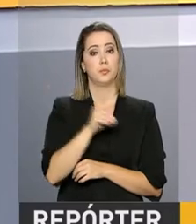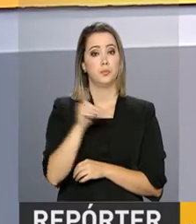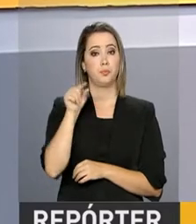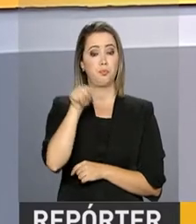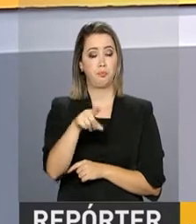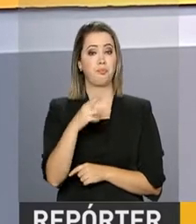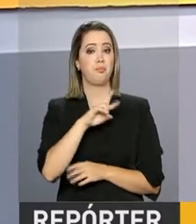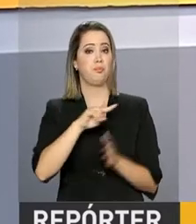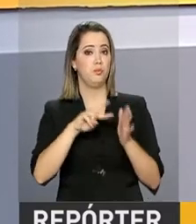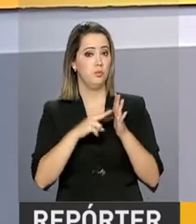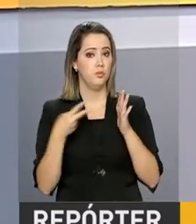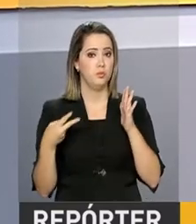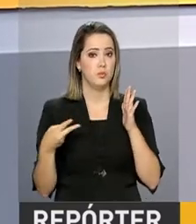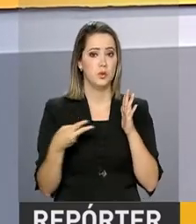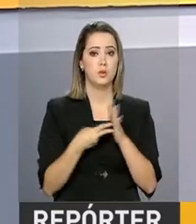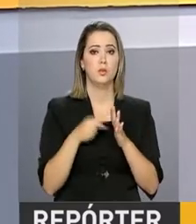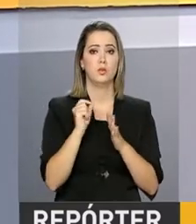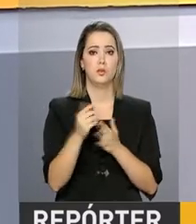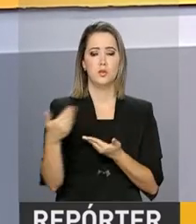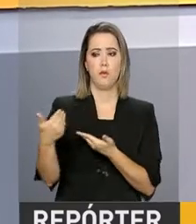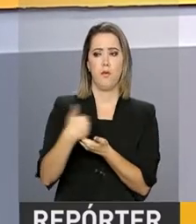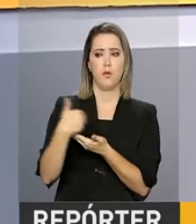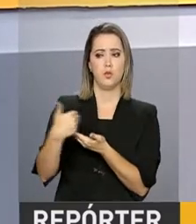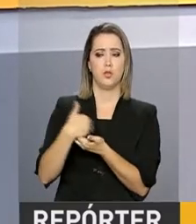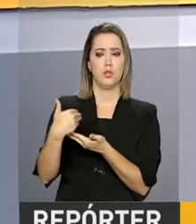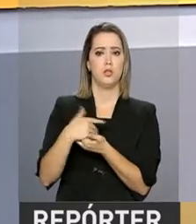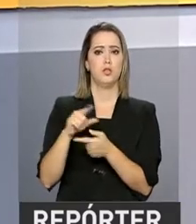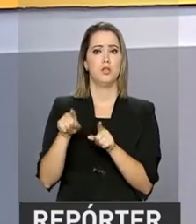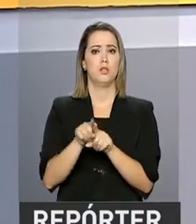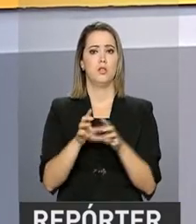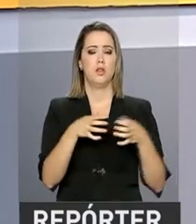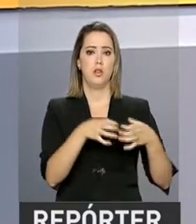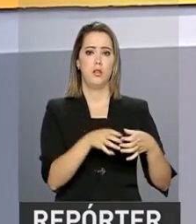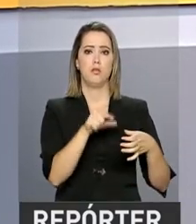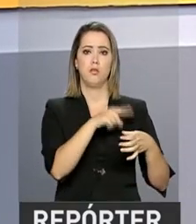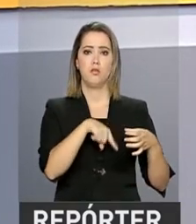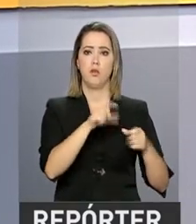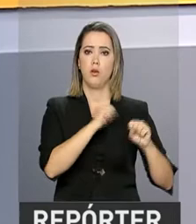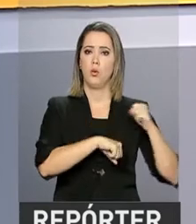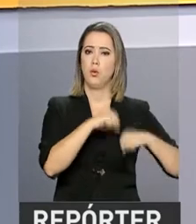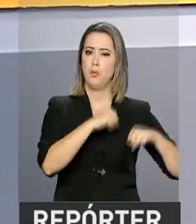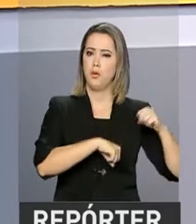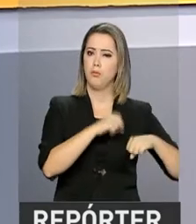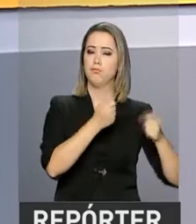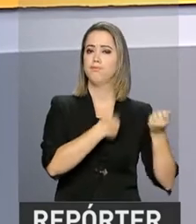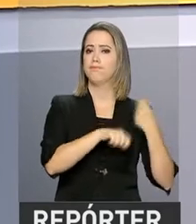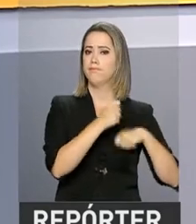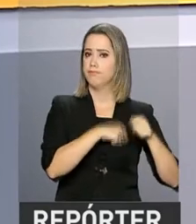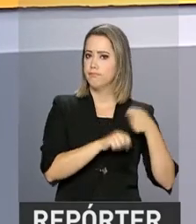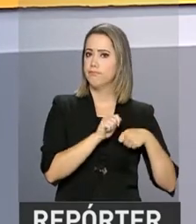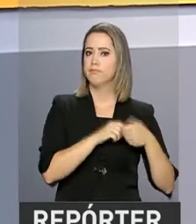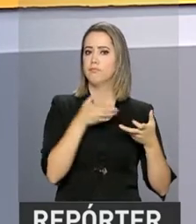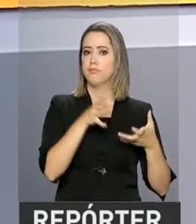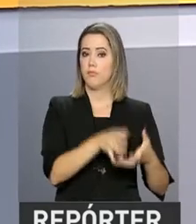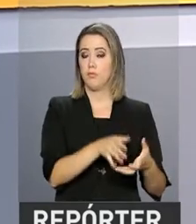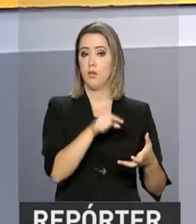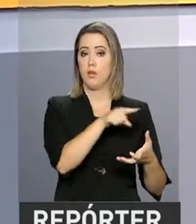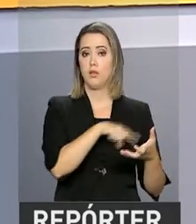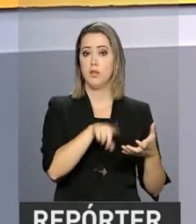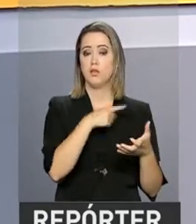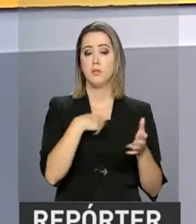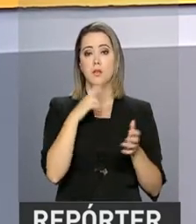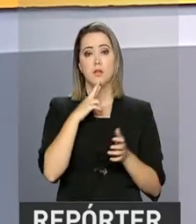esse número representa os recursos que entram no brasil e vão para o setor produtivo da economia ainda sobre o resultado das contas